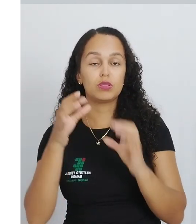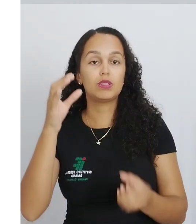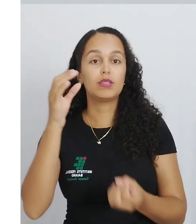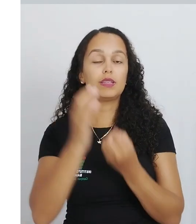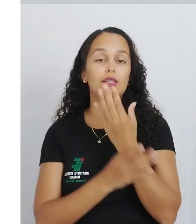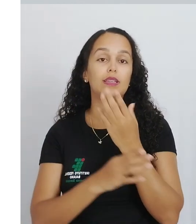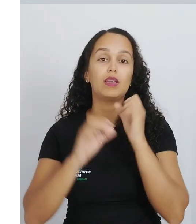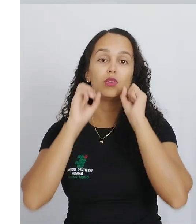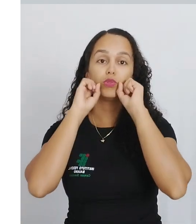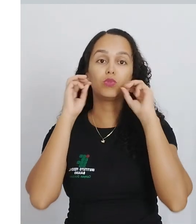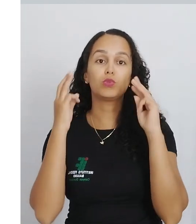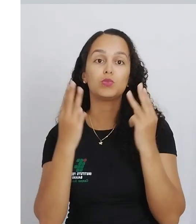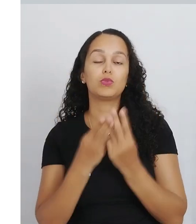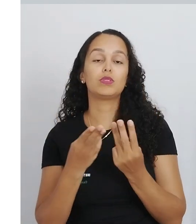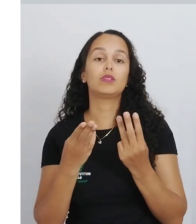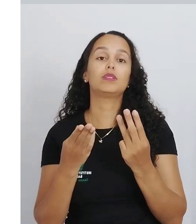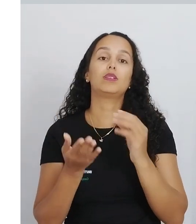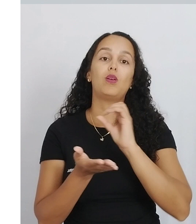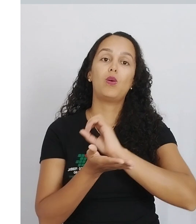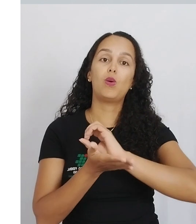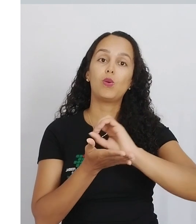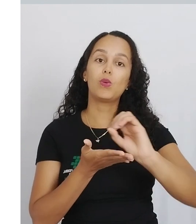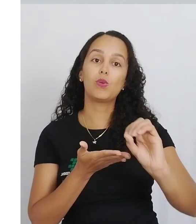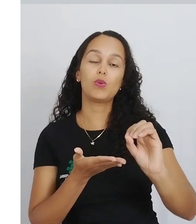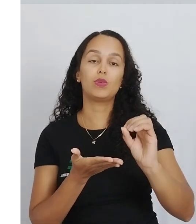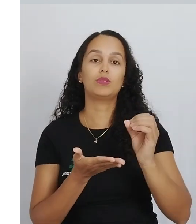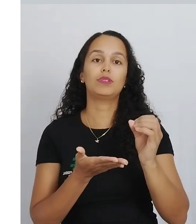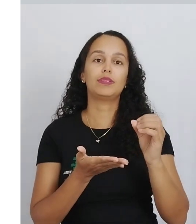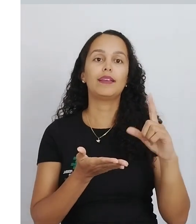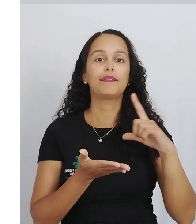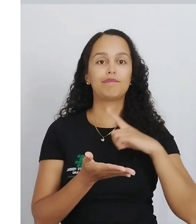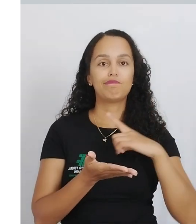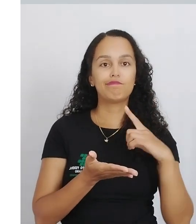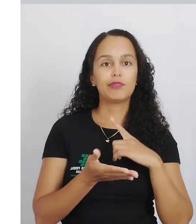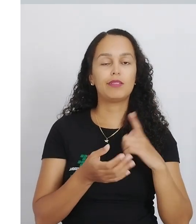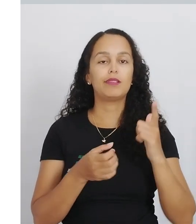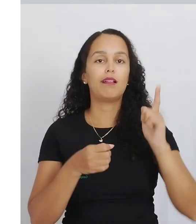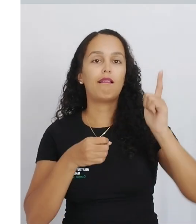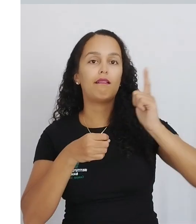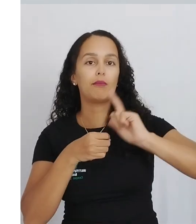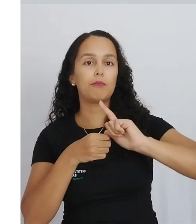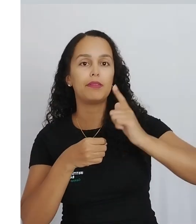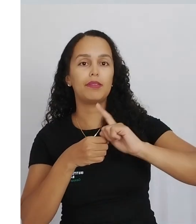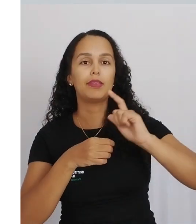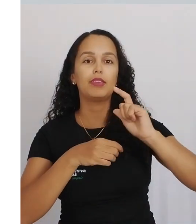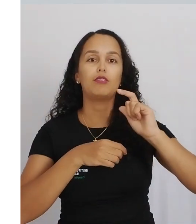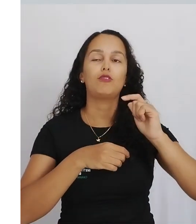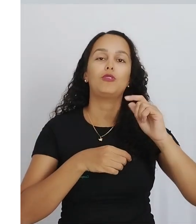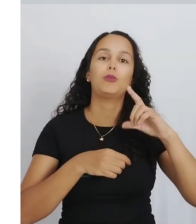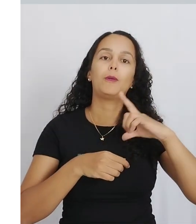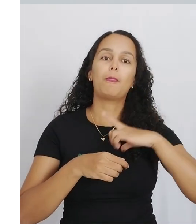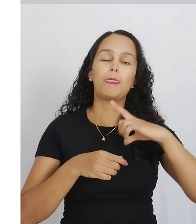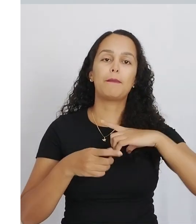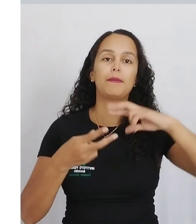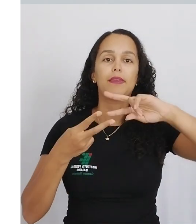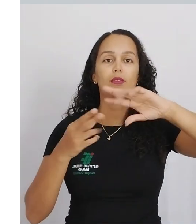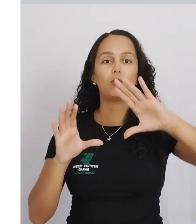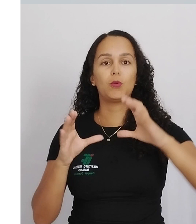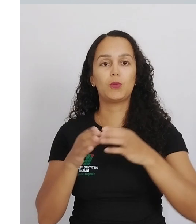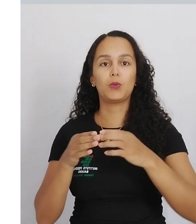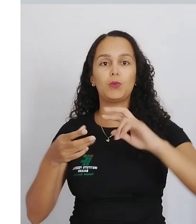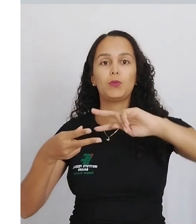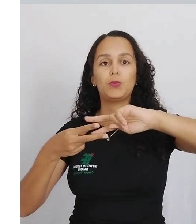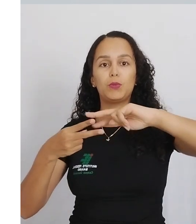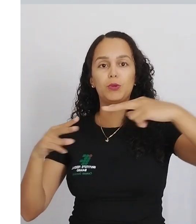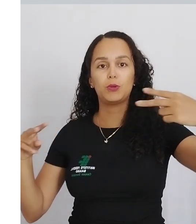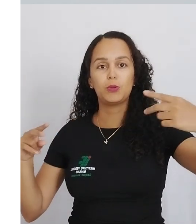orgânicas, que é o caso dos carboidratos, dos lipídios, das proteínas e os ácidos nucleicos. Carboidratos, a gente já pensa